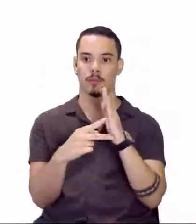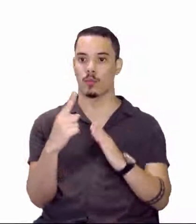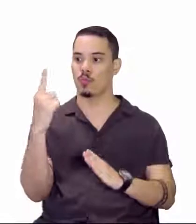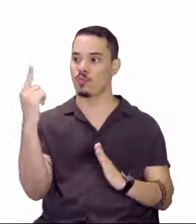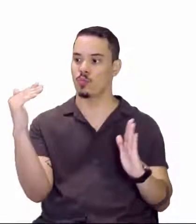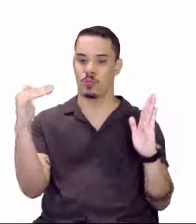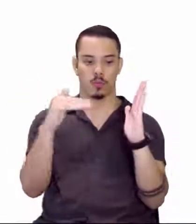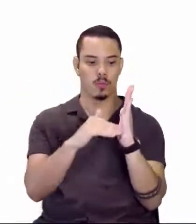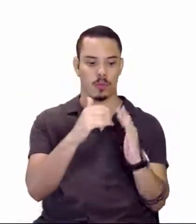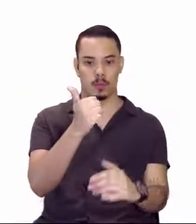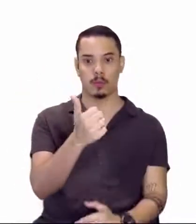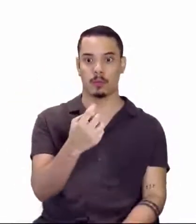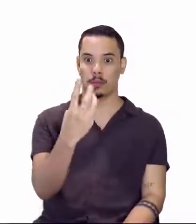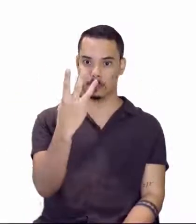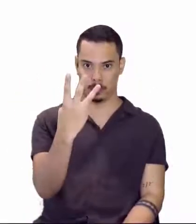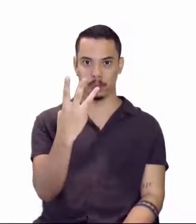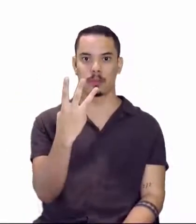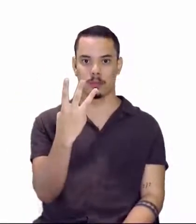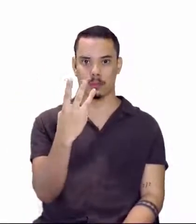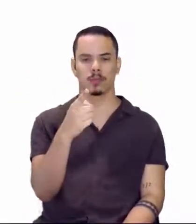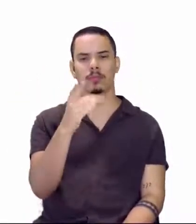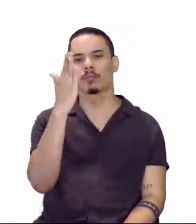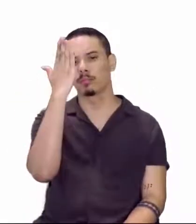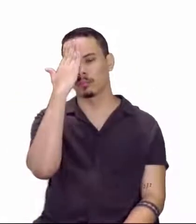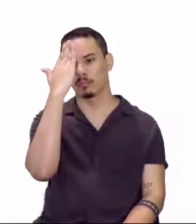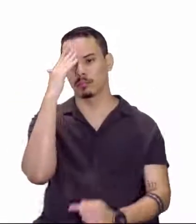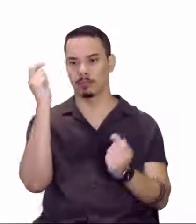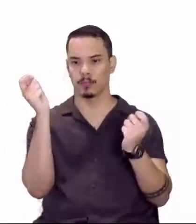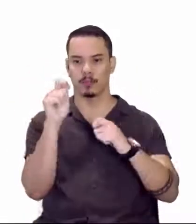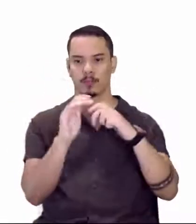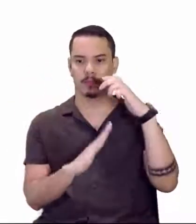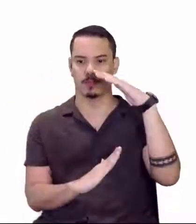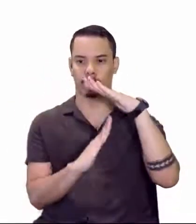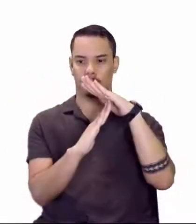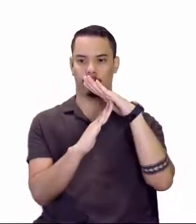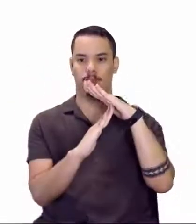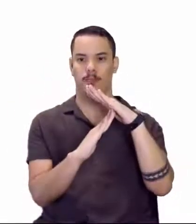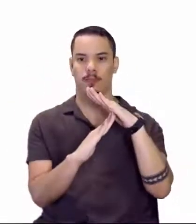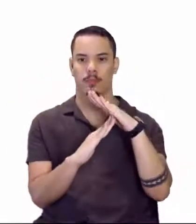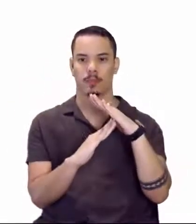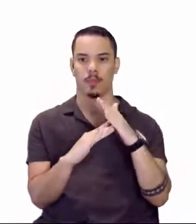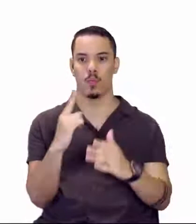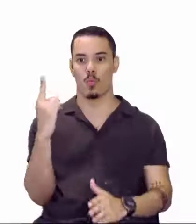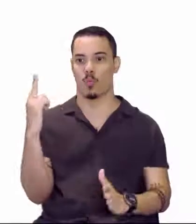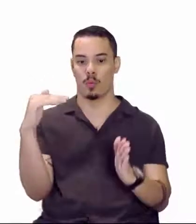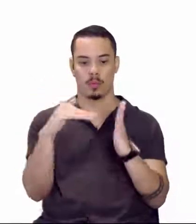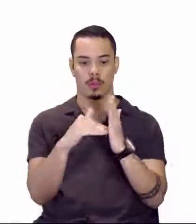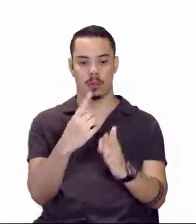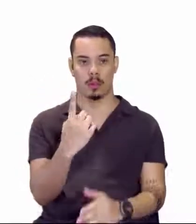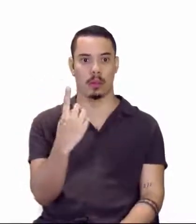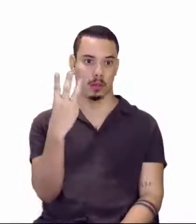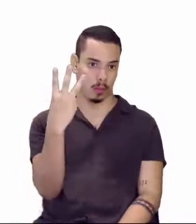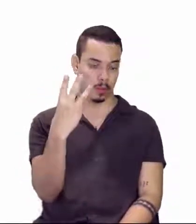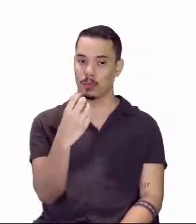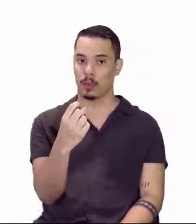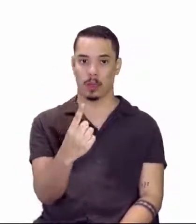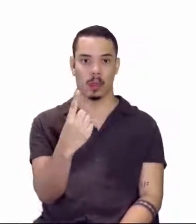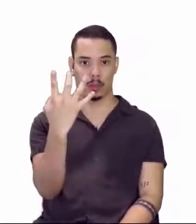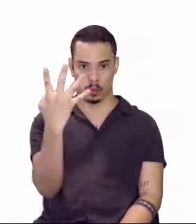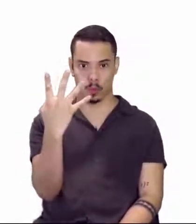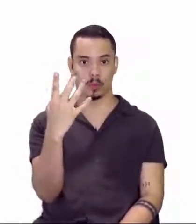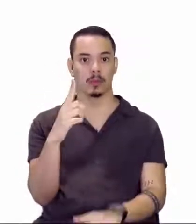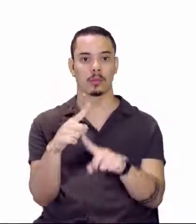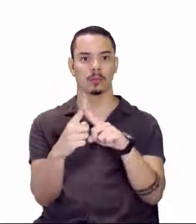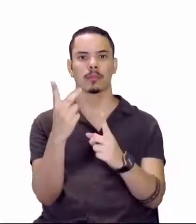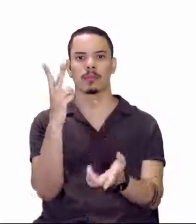1 e 13. Você sabe que a capacidade do subnível F é de 1 a 14. Porém, sempre